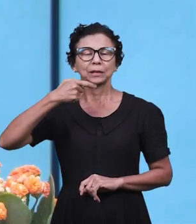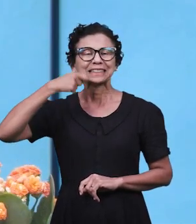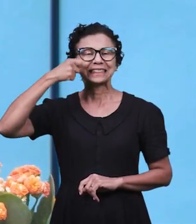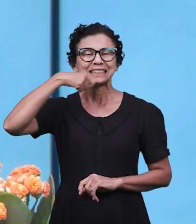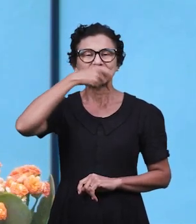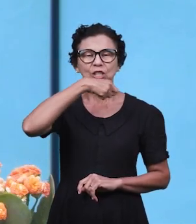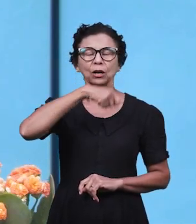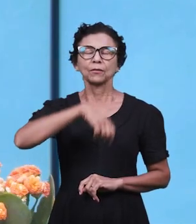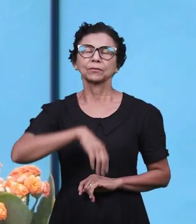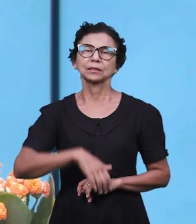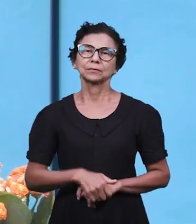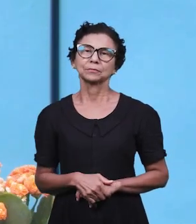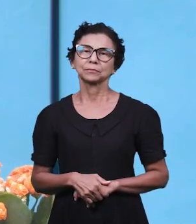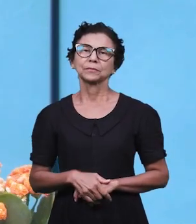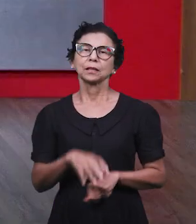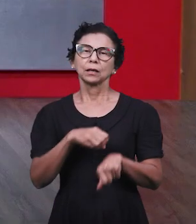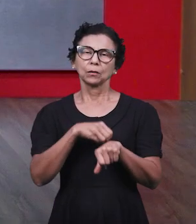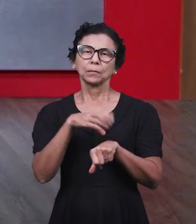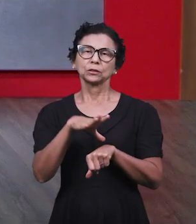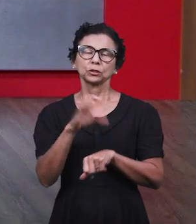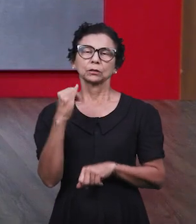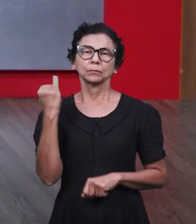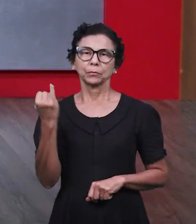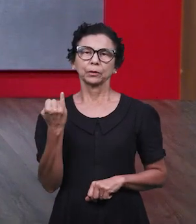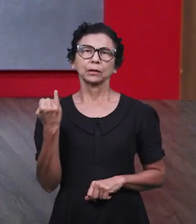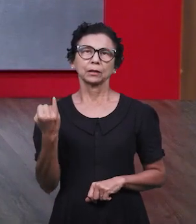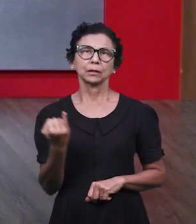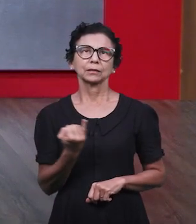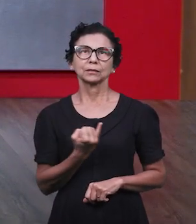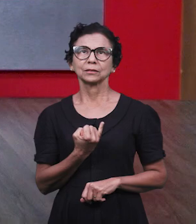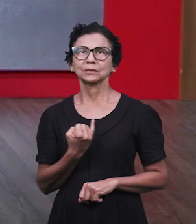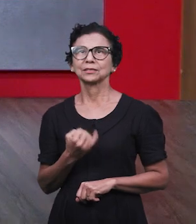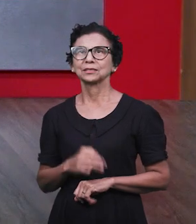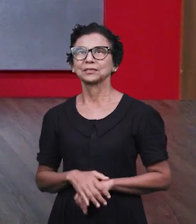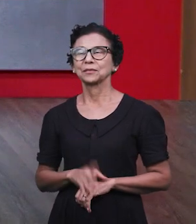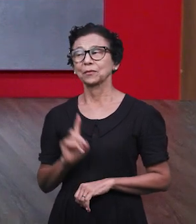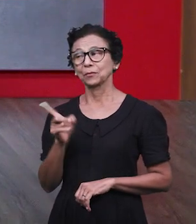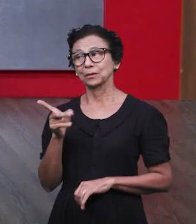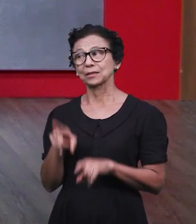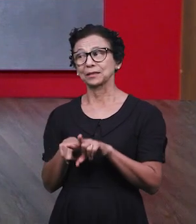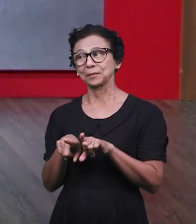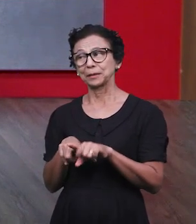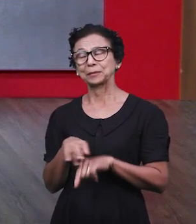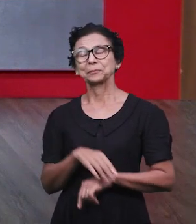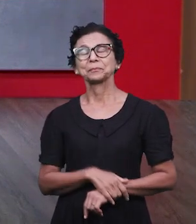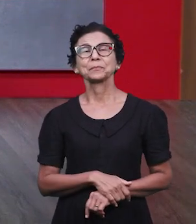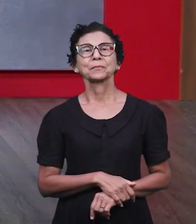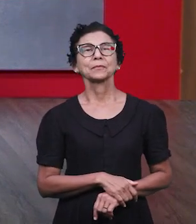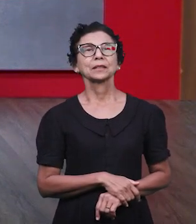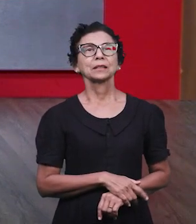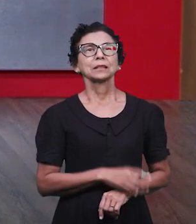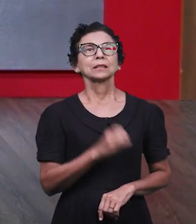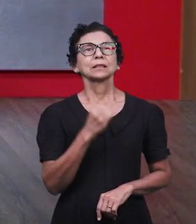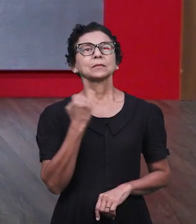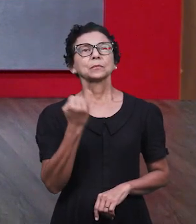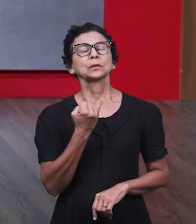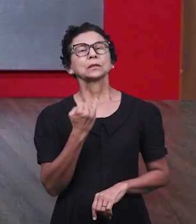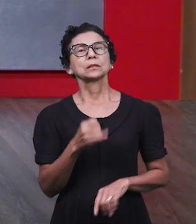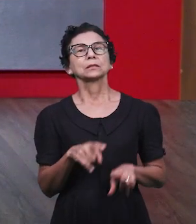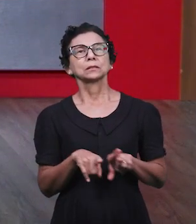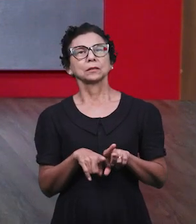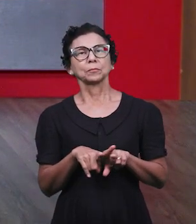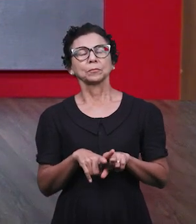uma alimentação. Eu gosto muito de passar isso para os meus pacientes e acredito que a doutora também faça a mesma coisa. Com certeza. E o